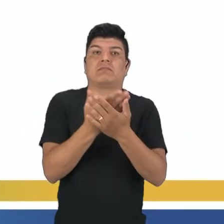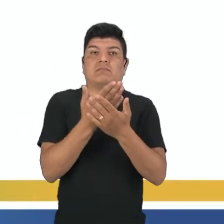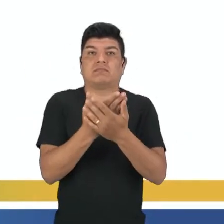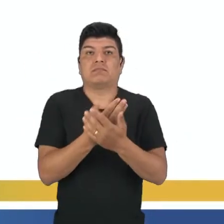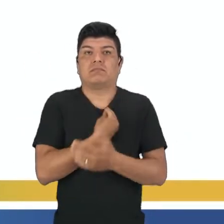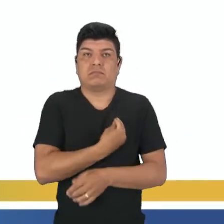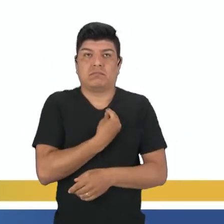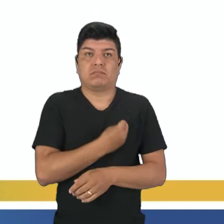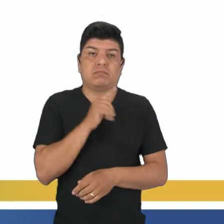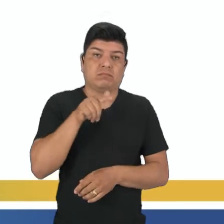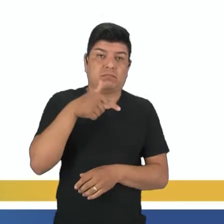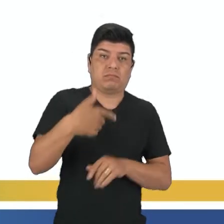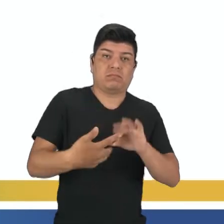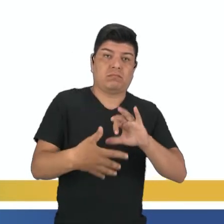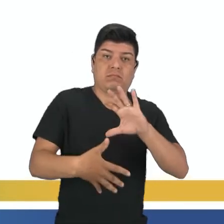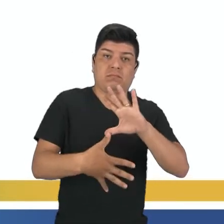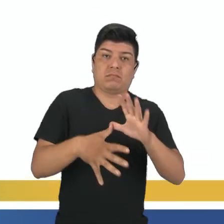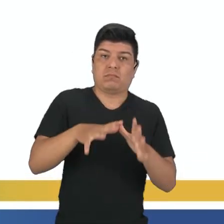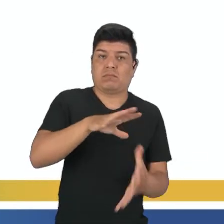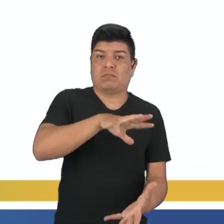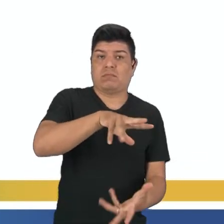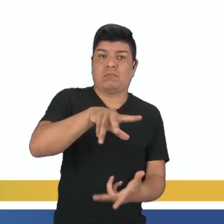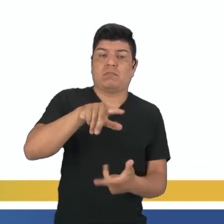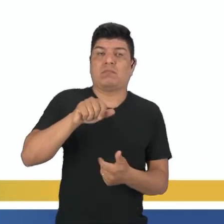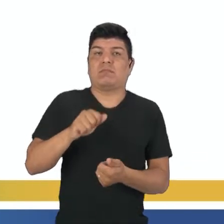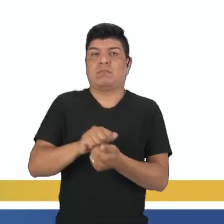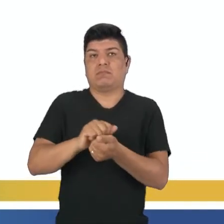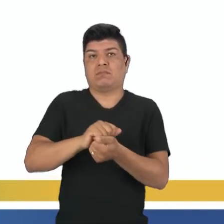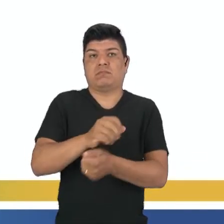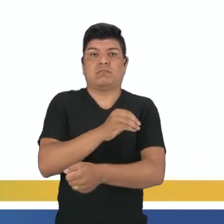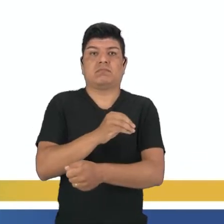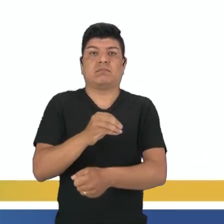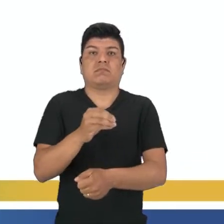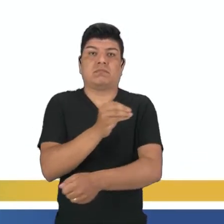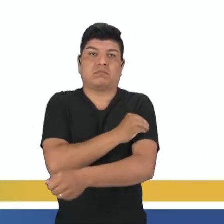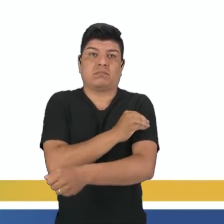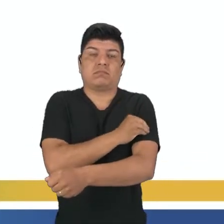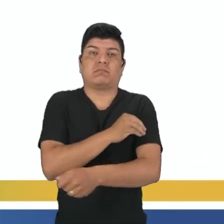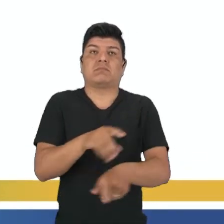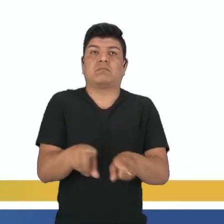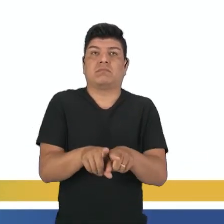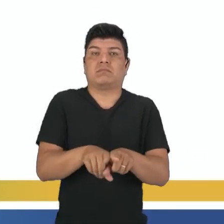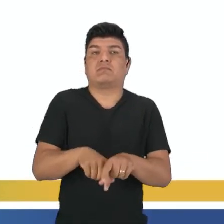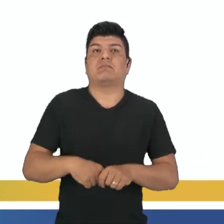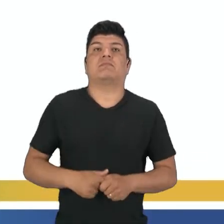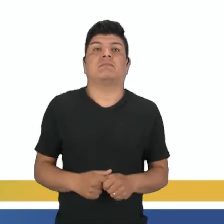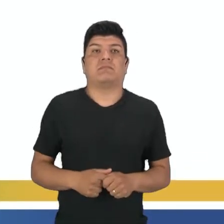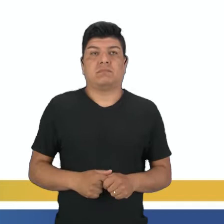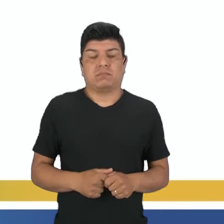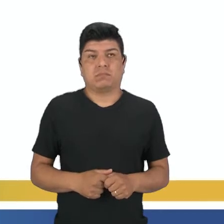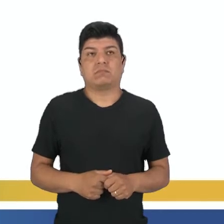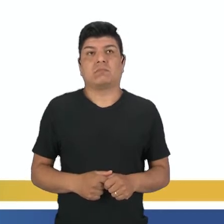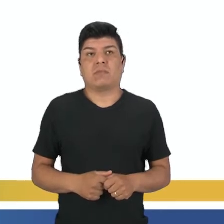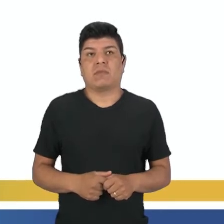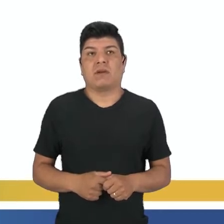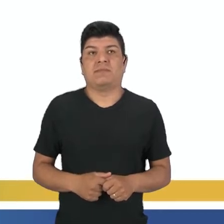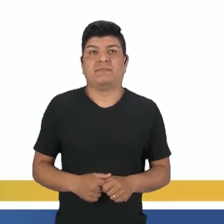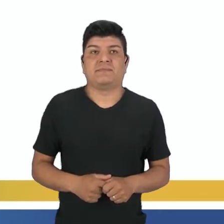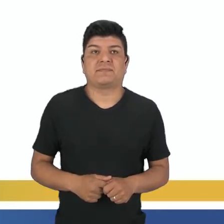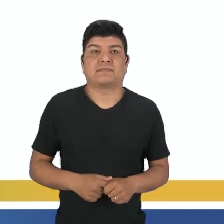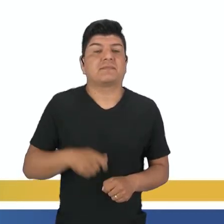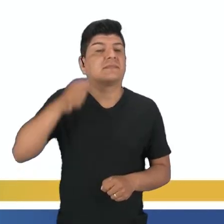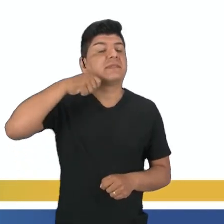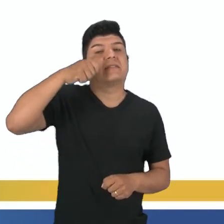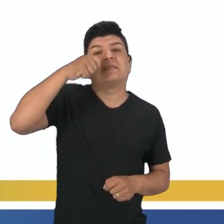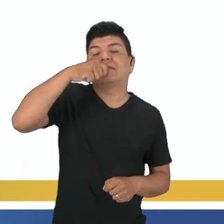presenciais pós-pandemia aí, questão de lavar as mãos, né? O álcool em gel e tudo mais. Desayunar, tomar o café da manhã, cepilhar os dientes, né? Que